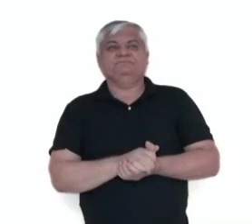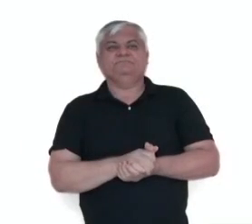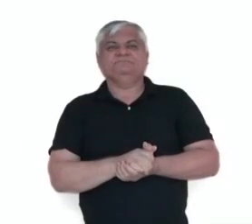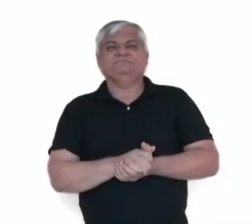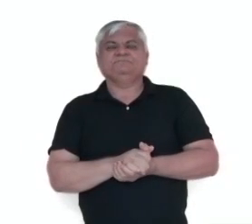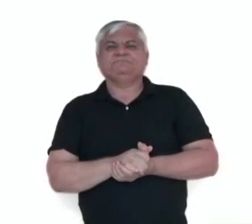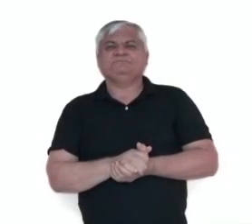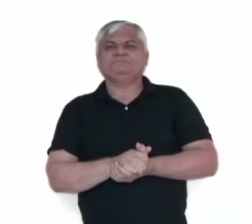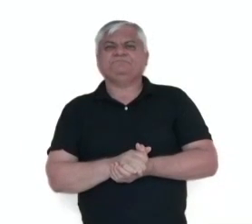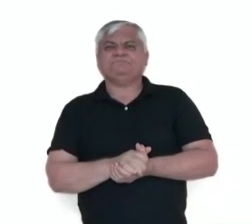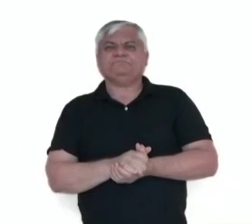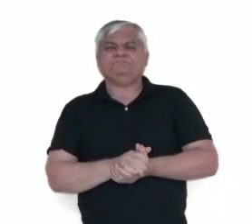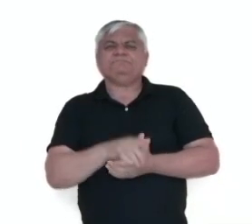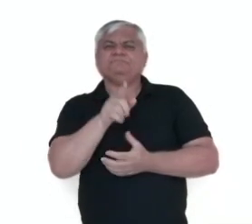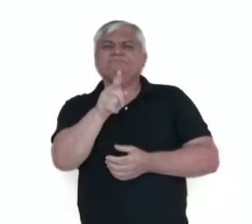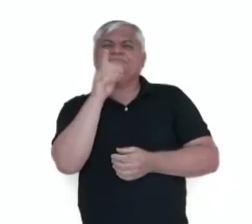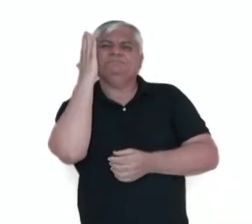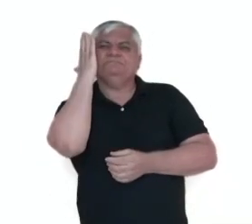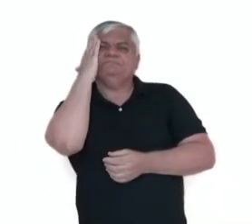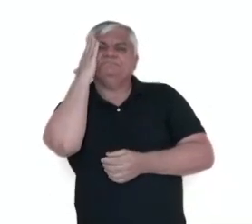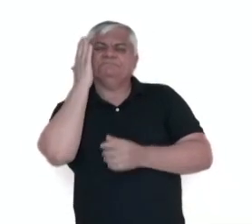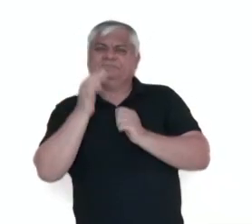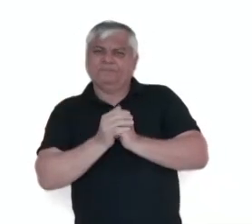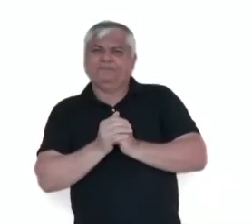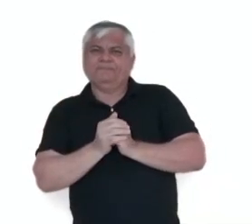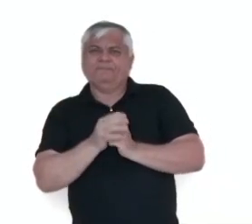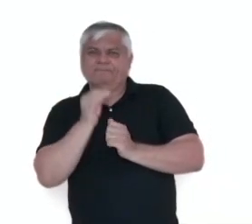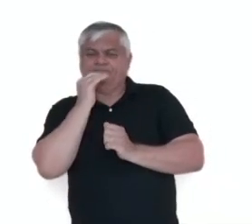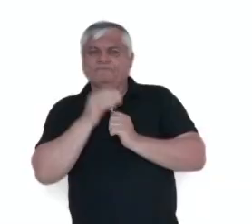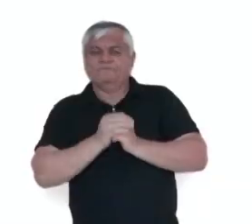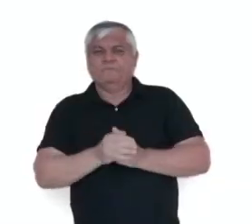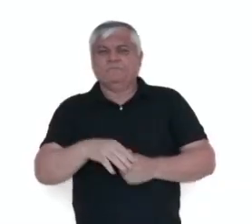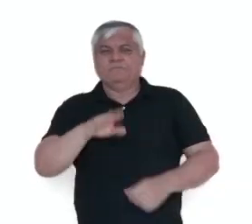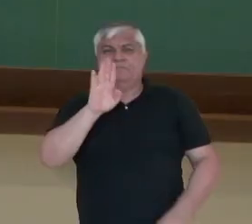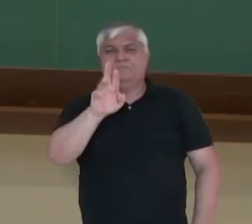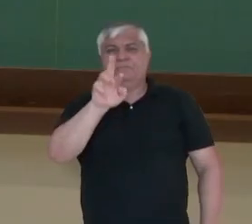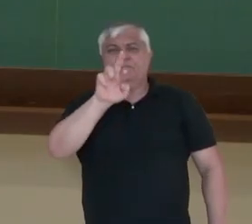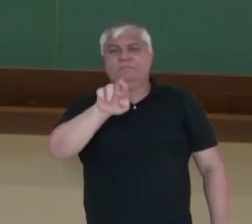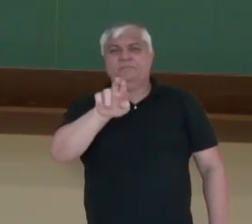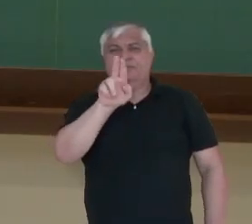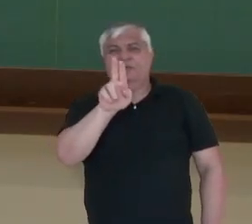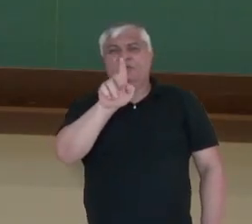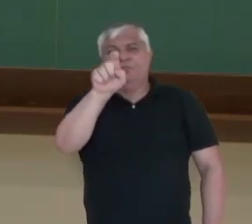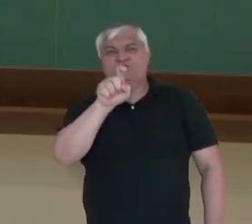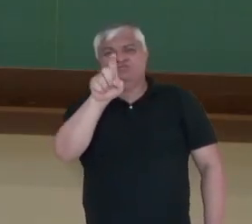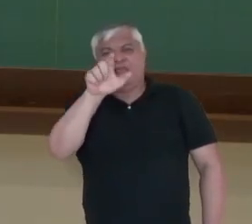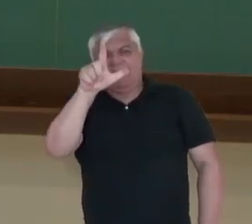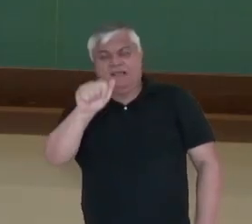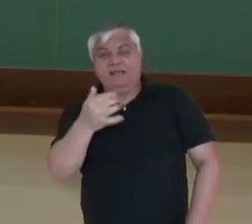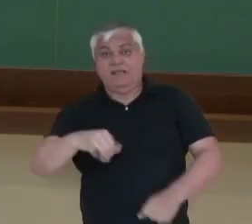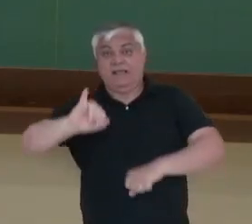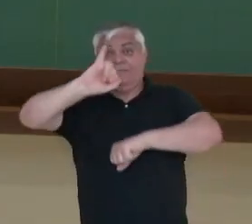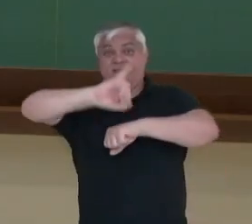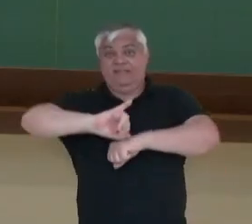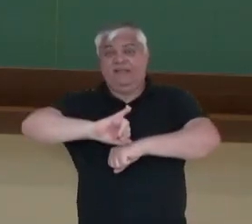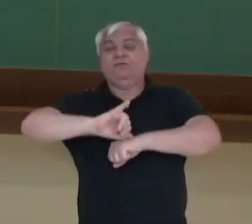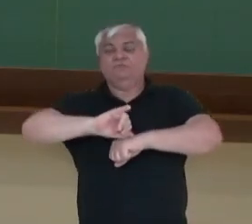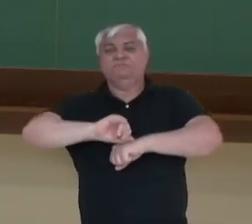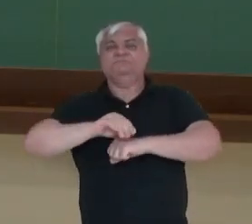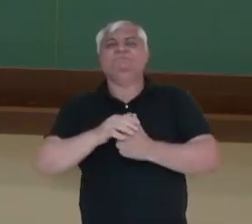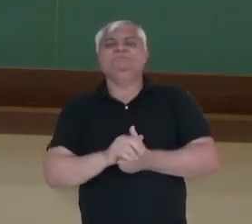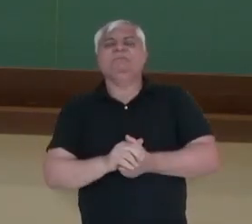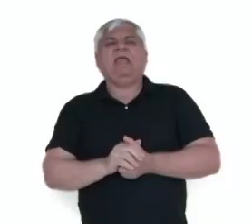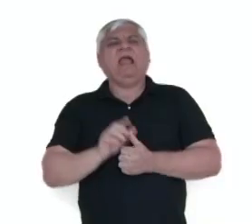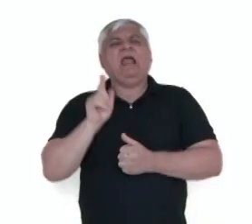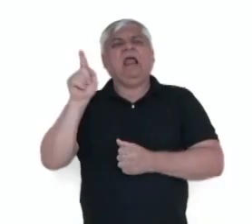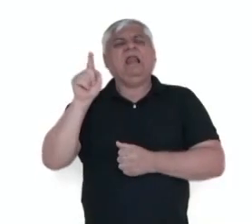Bom, e eu quero saber, você sabia que Bruxelas faz parte, né, ali é a grande capital dos belgas, que na